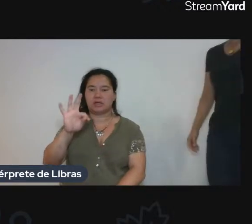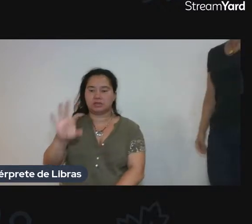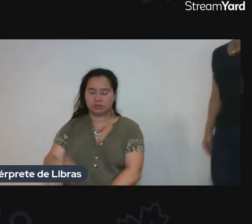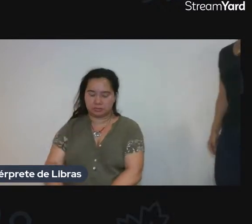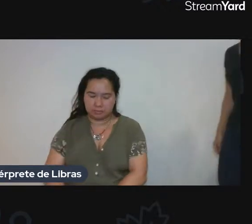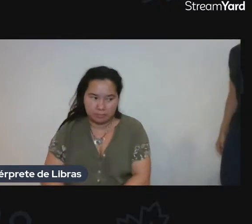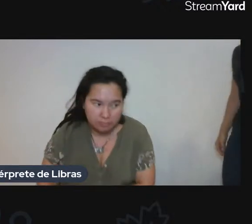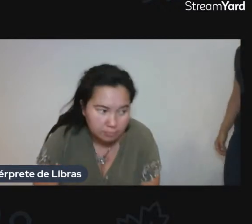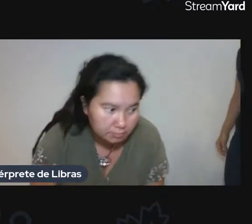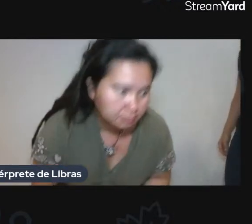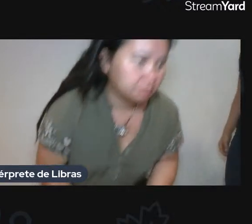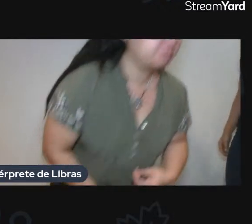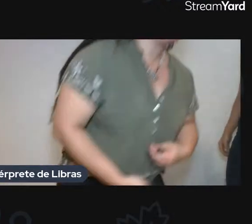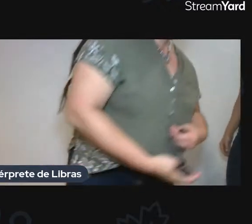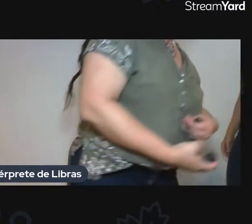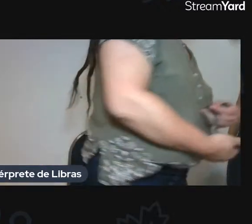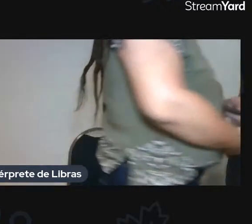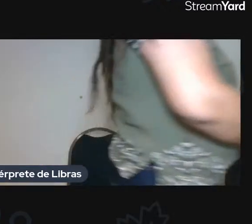Obrigado.